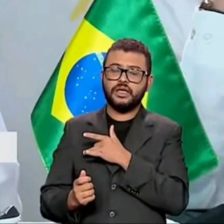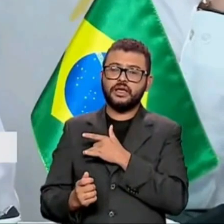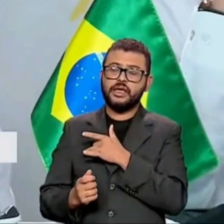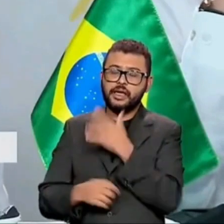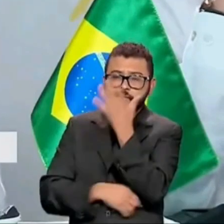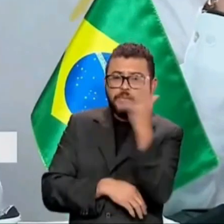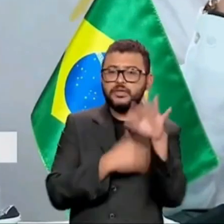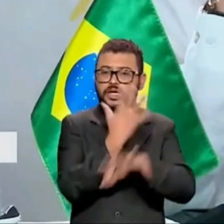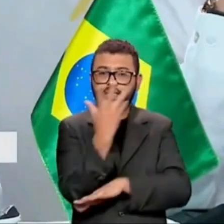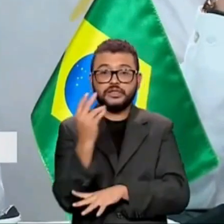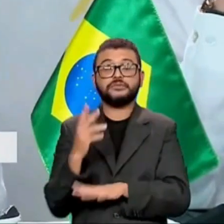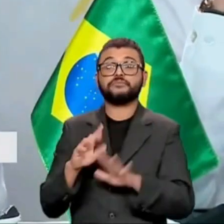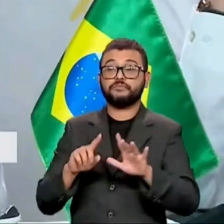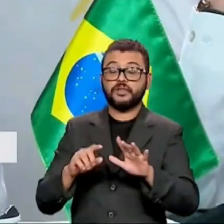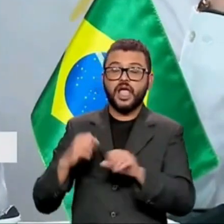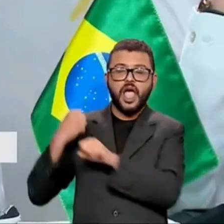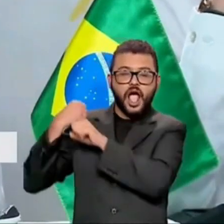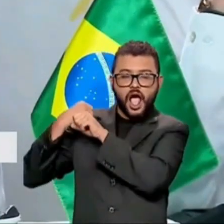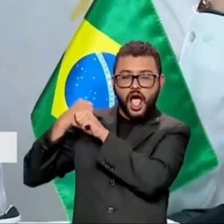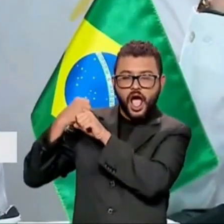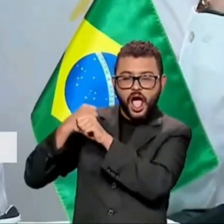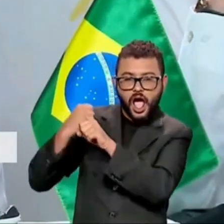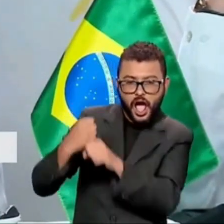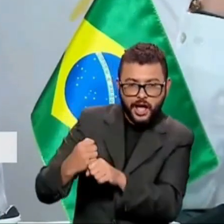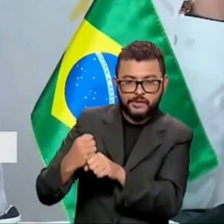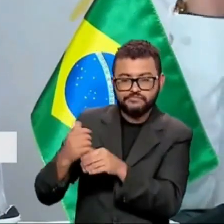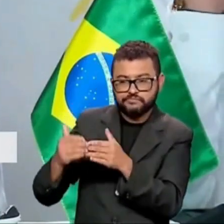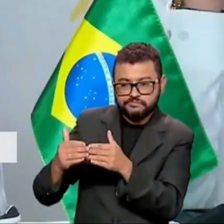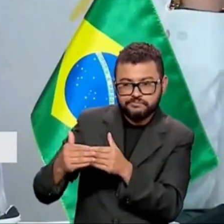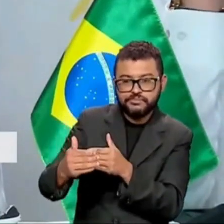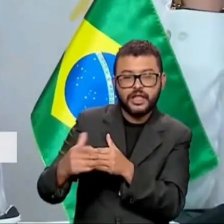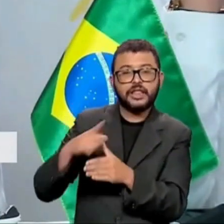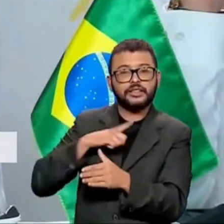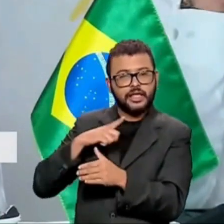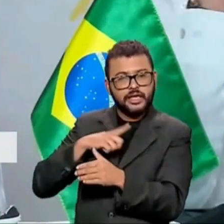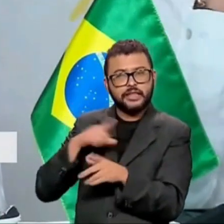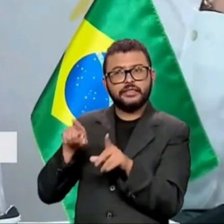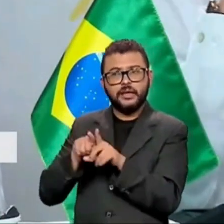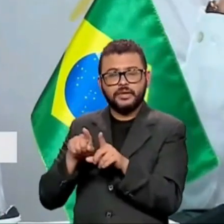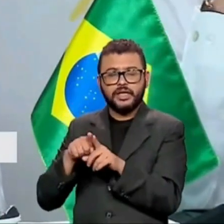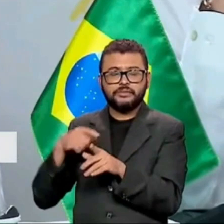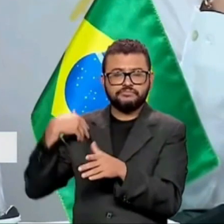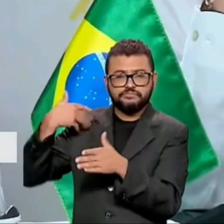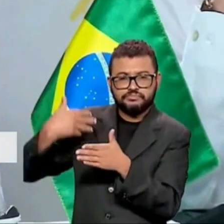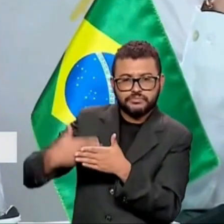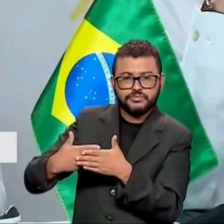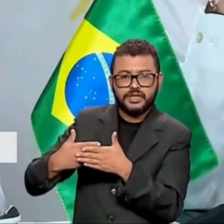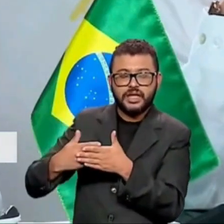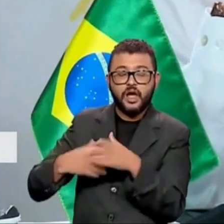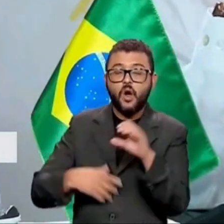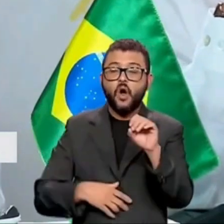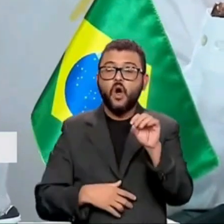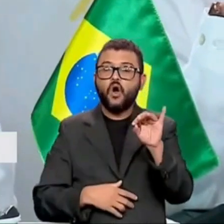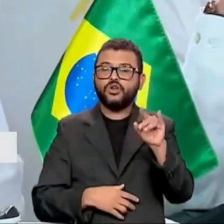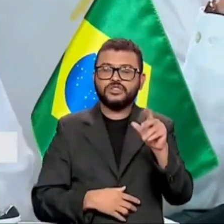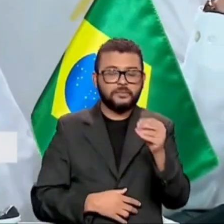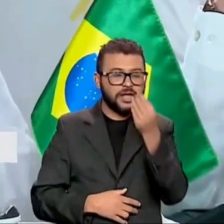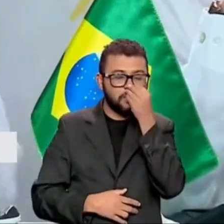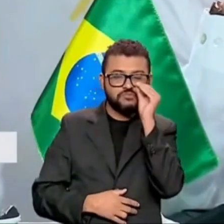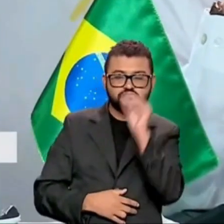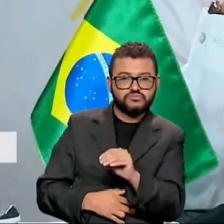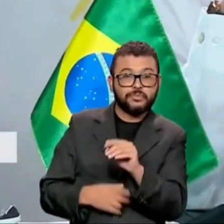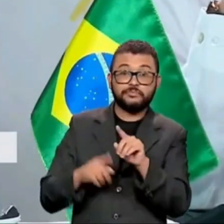Ao longo de todos esses anos, não temos dado à ótica a atenção que ela merece. A Cúpula de